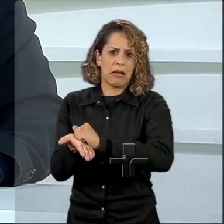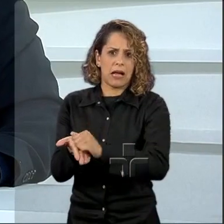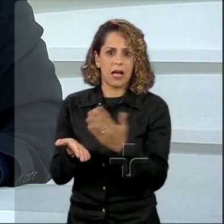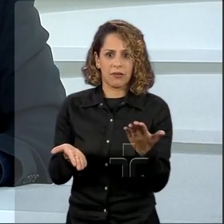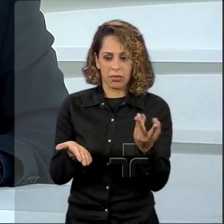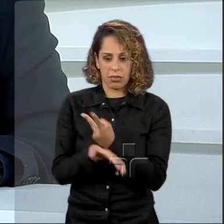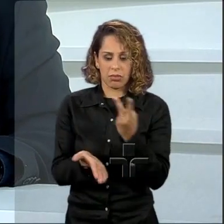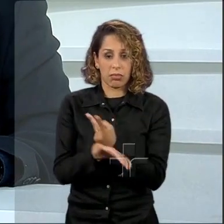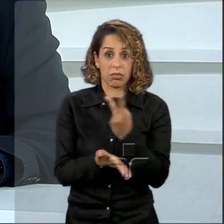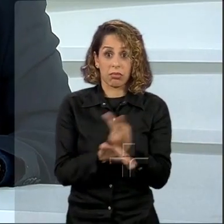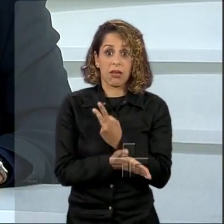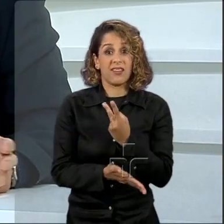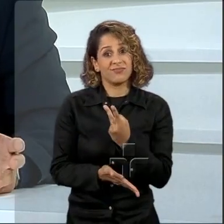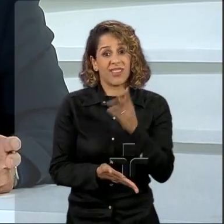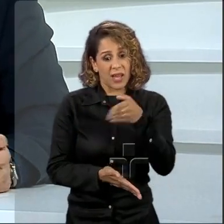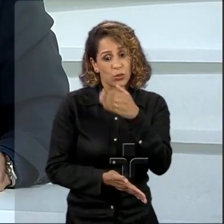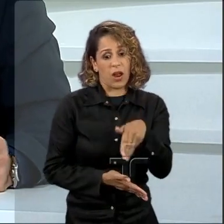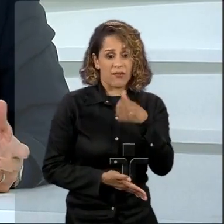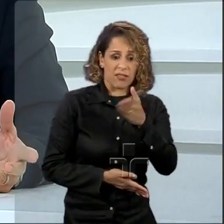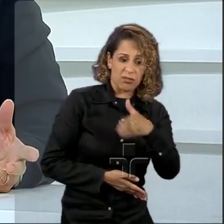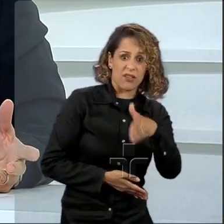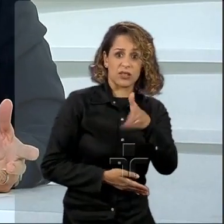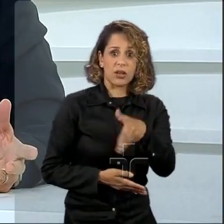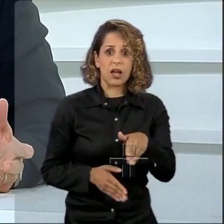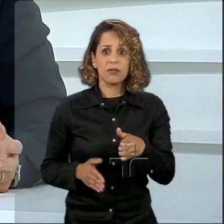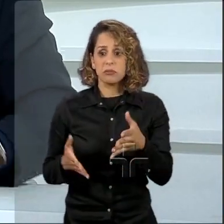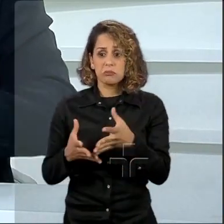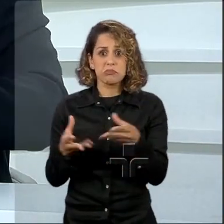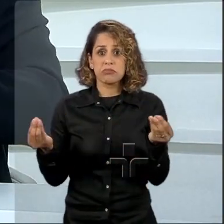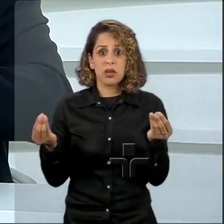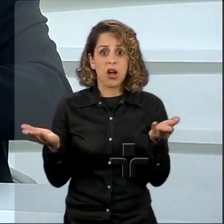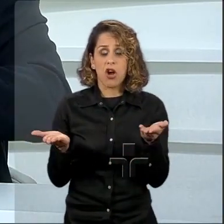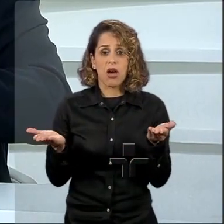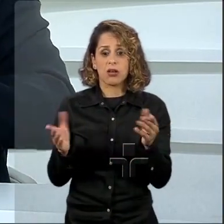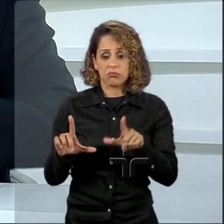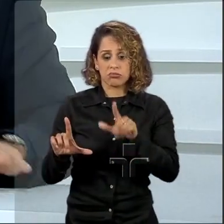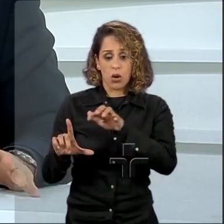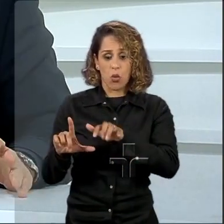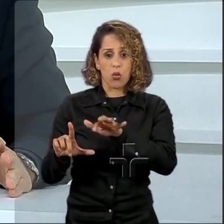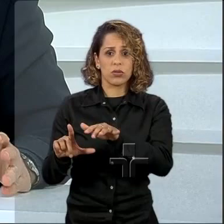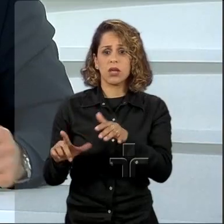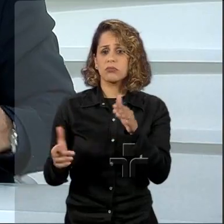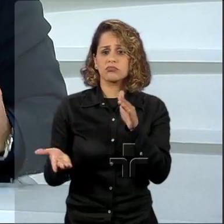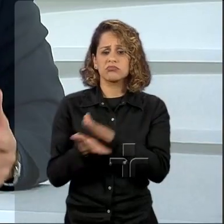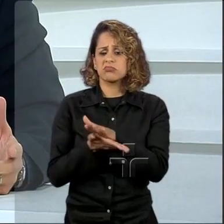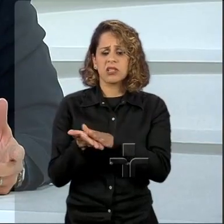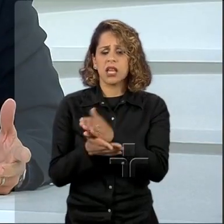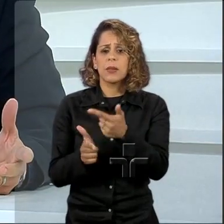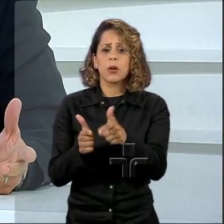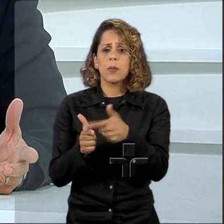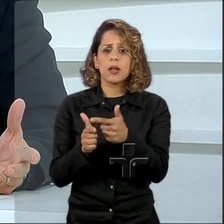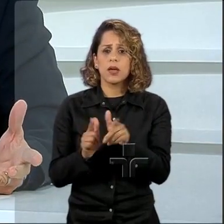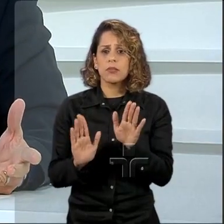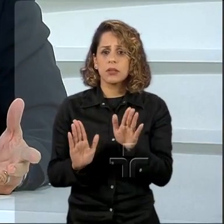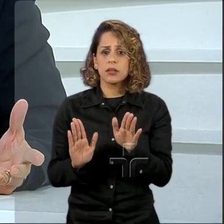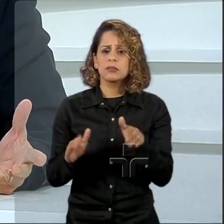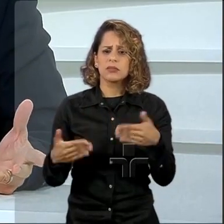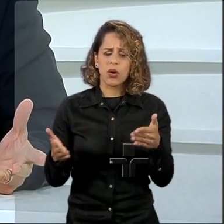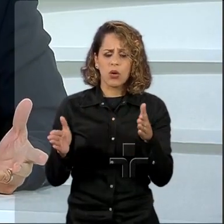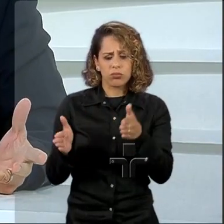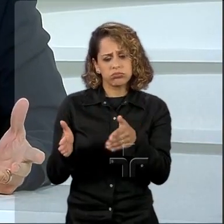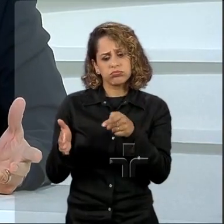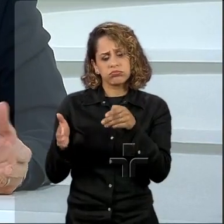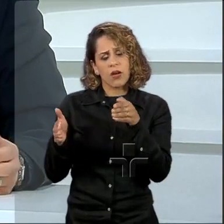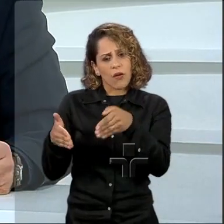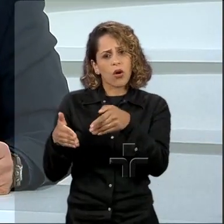podia e o voto também anulava. Esse tipo de coisa some com a urna eletrônica. Ou seja, não há nenhum problema aí que tenha sido identificado em algum